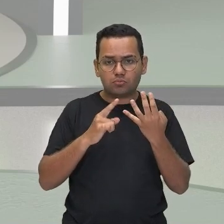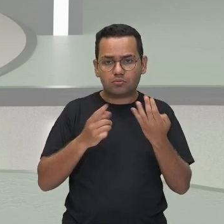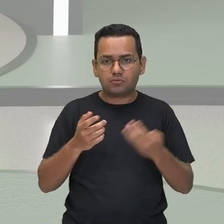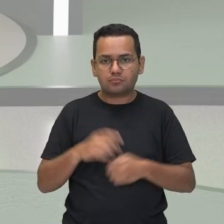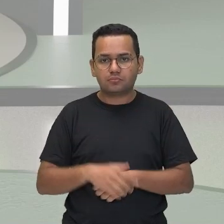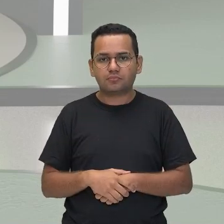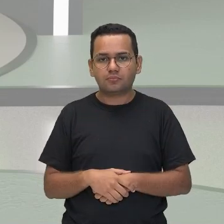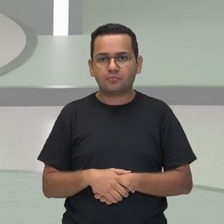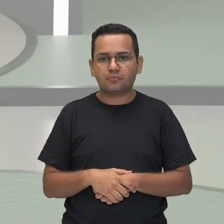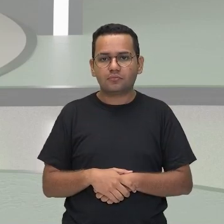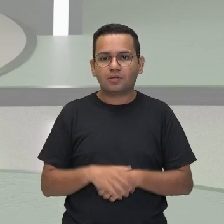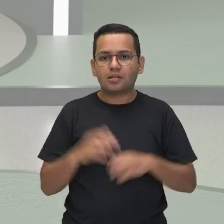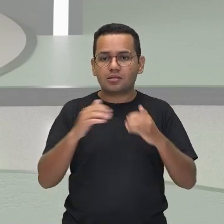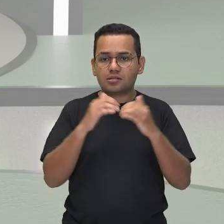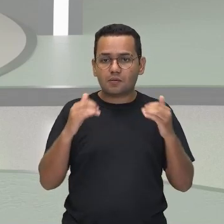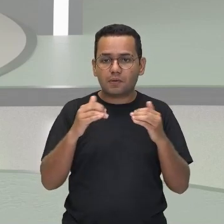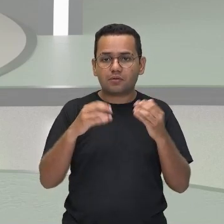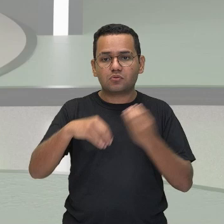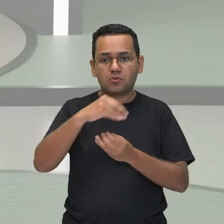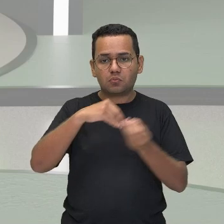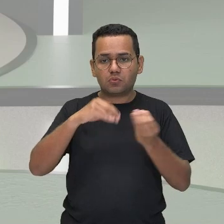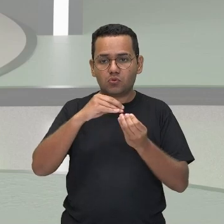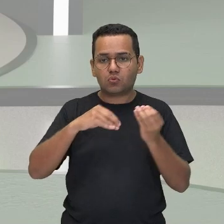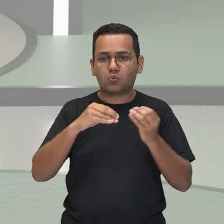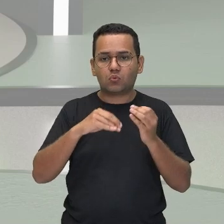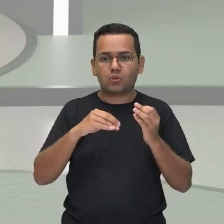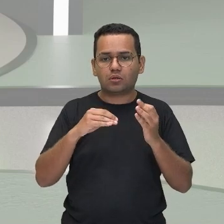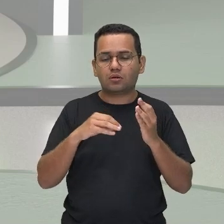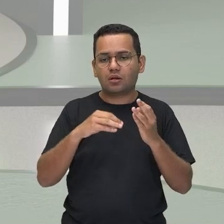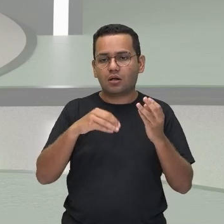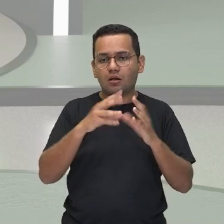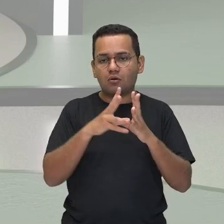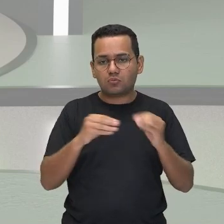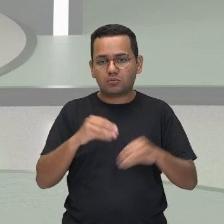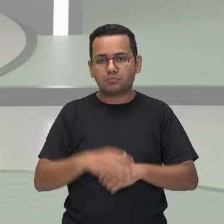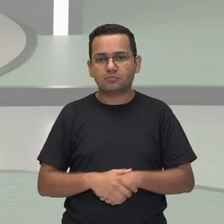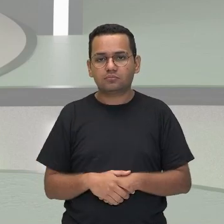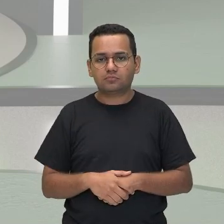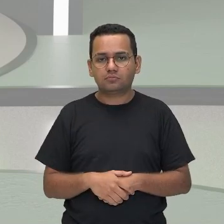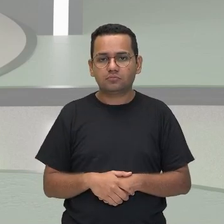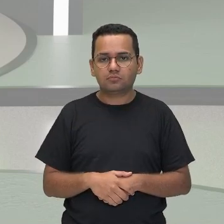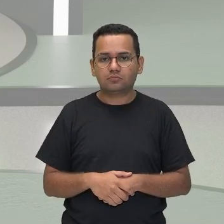de separação de misturas homogêneas, certo? Então, eu espero